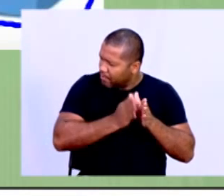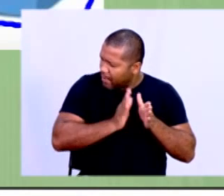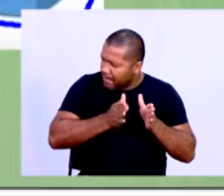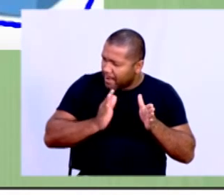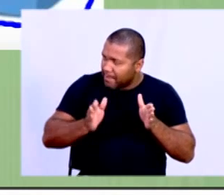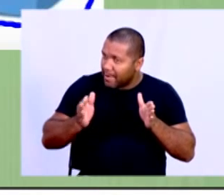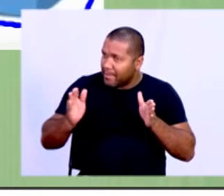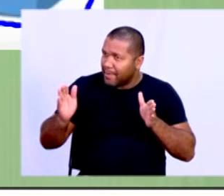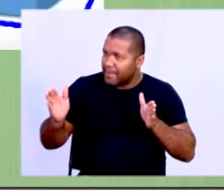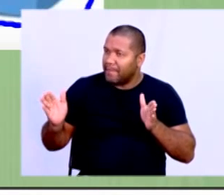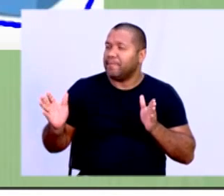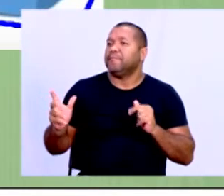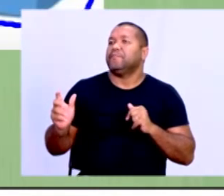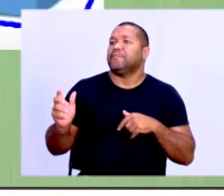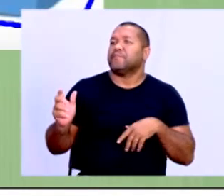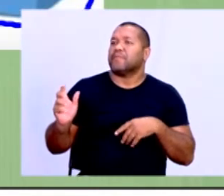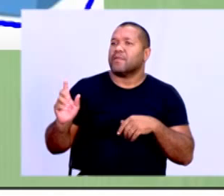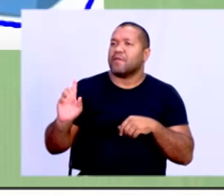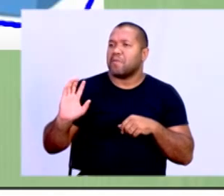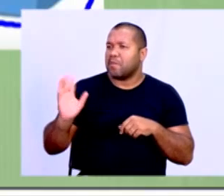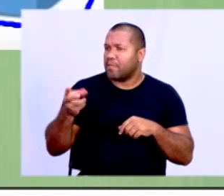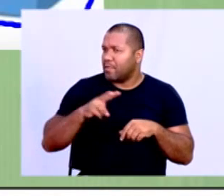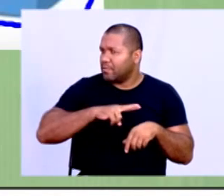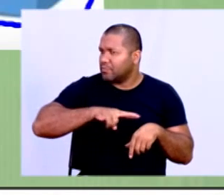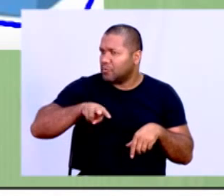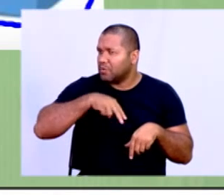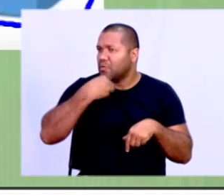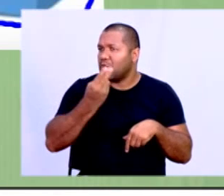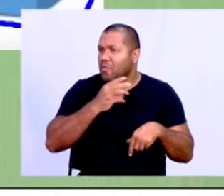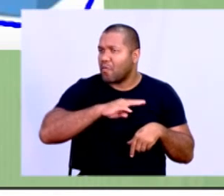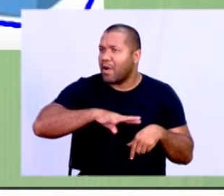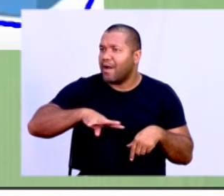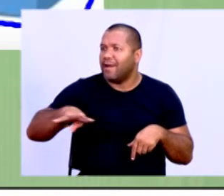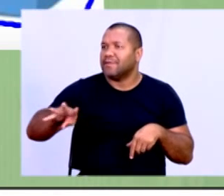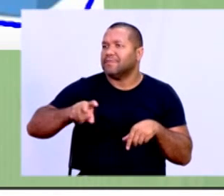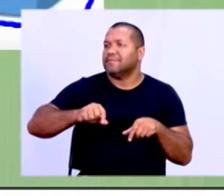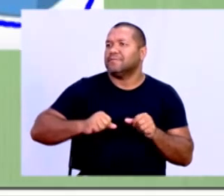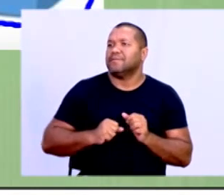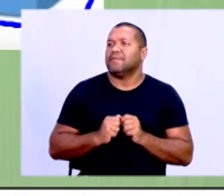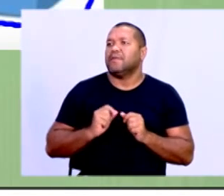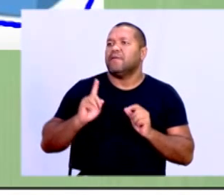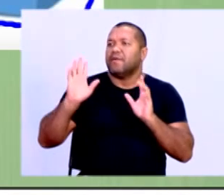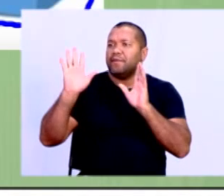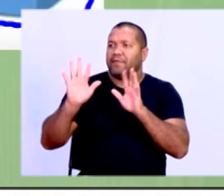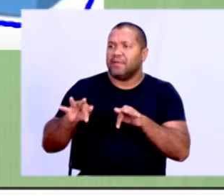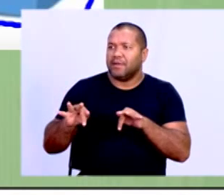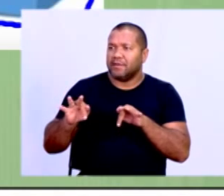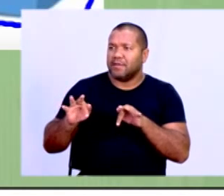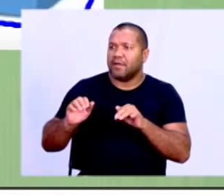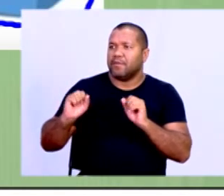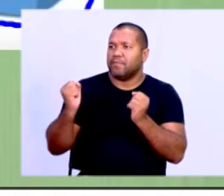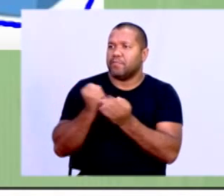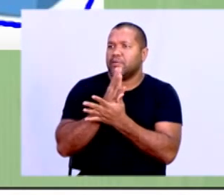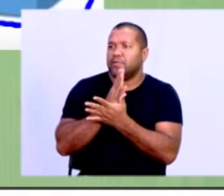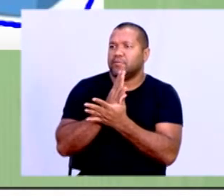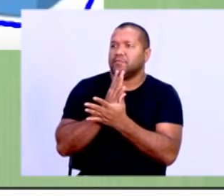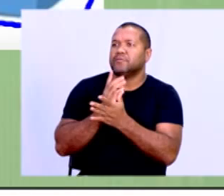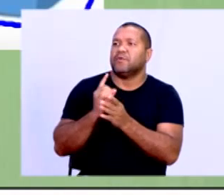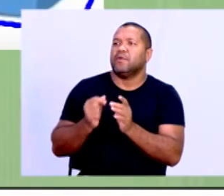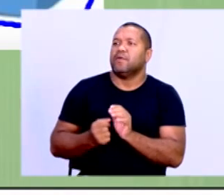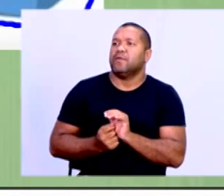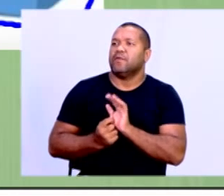processo, entre o período de 2 a 4 semanas, ele vai finalizar, ter o produto